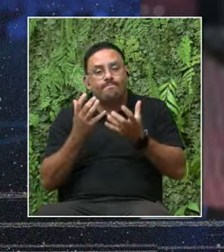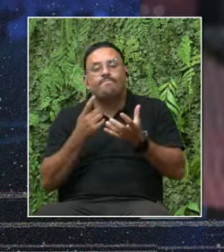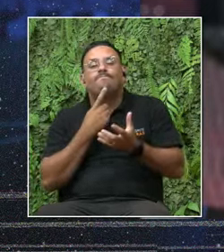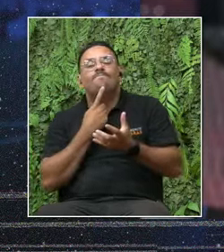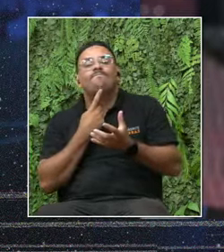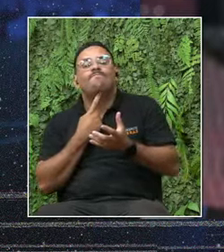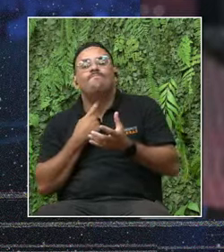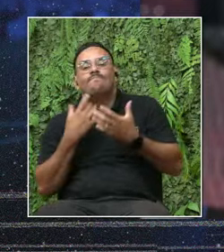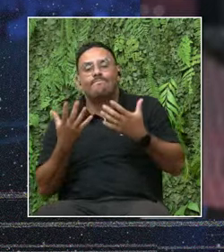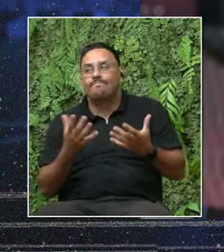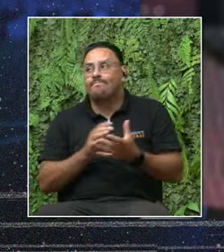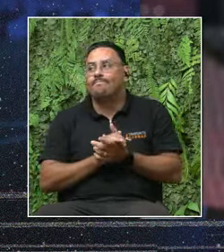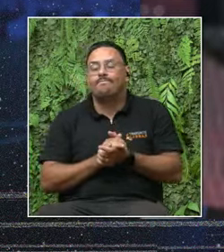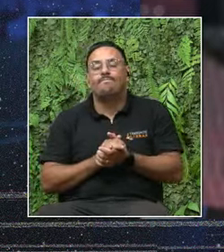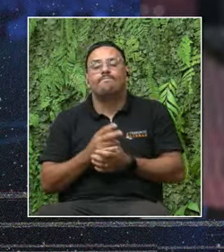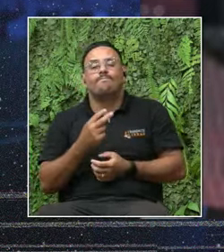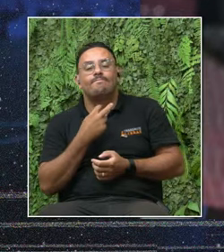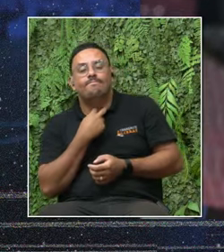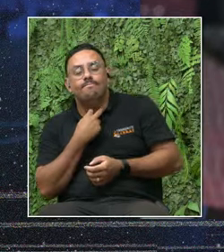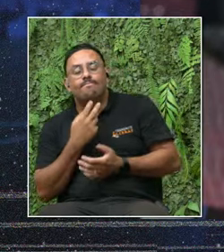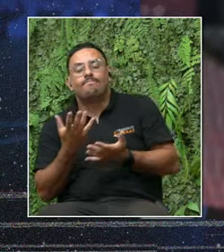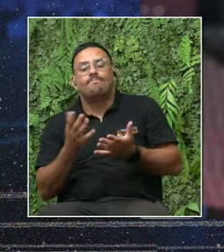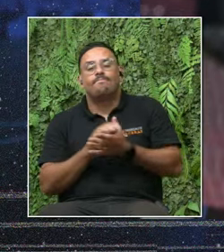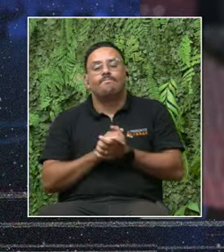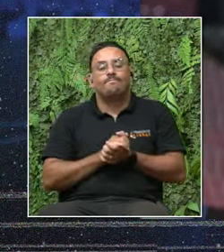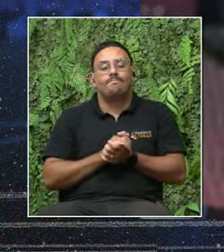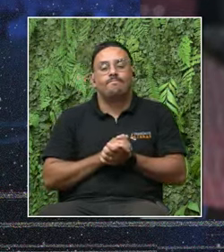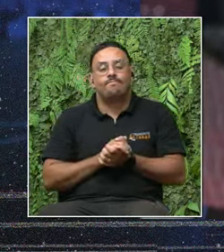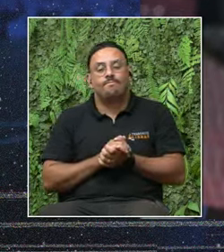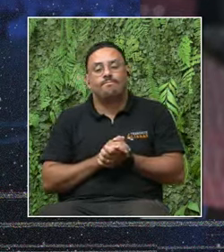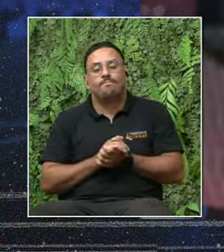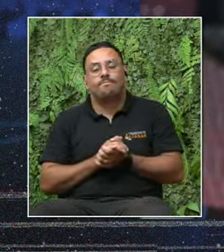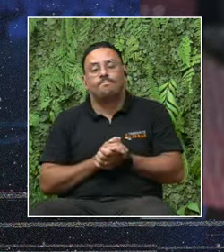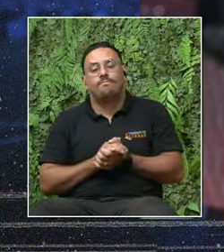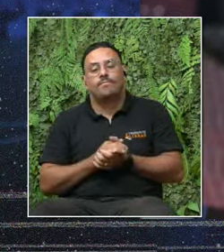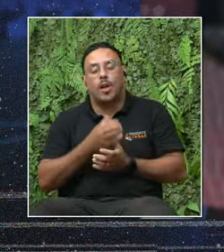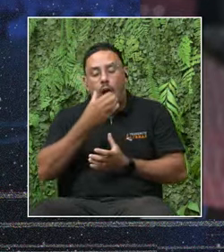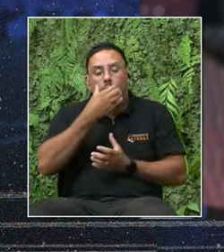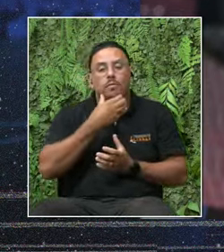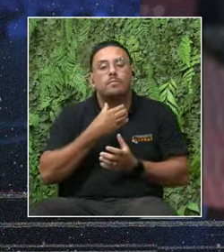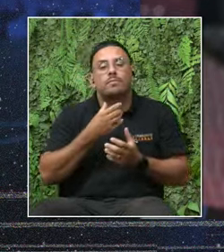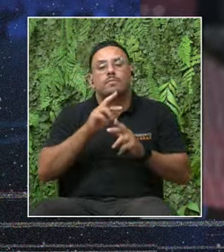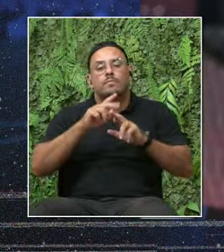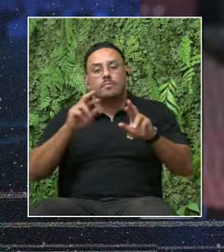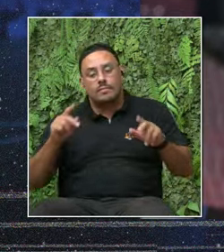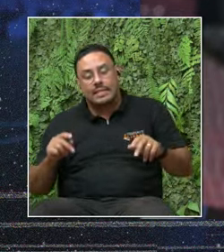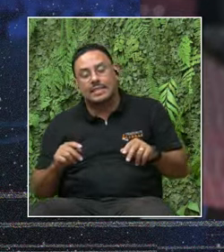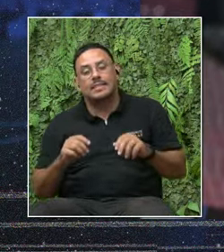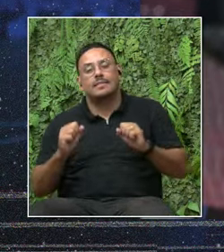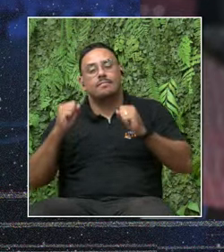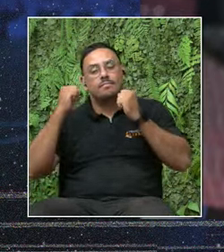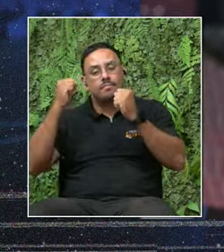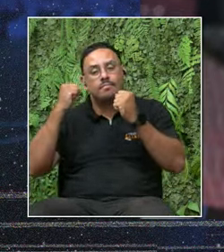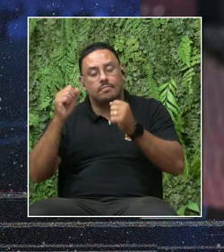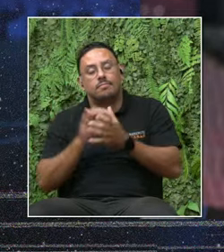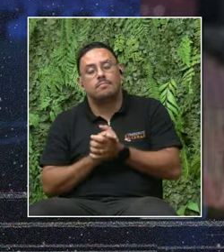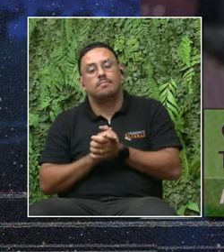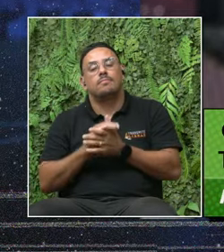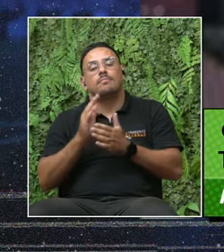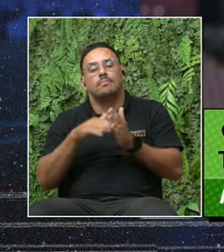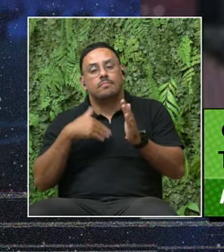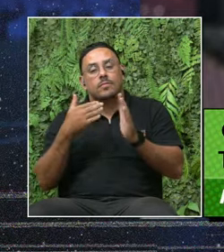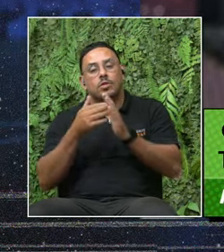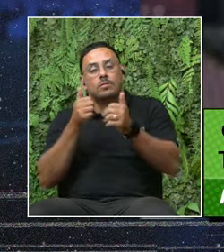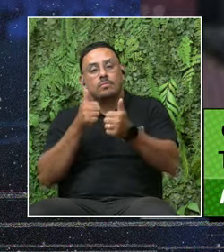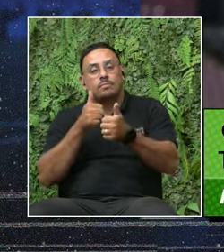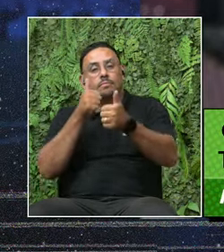estiv no pim disfrutar la Corona quean